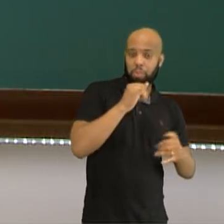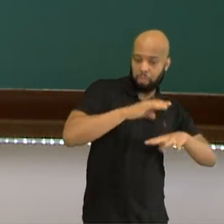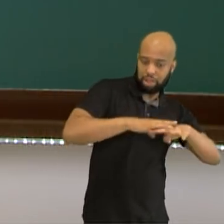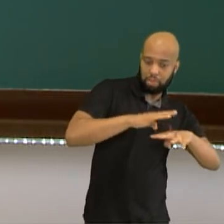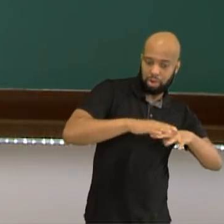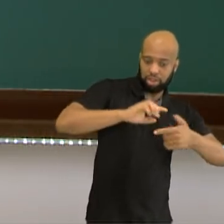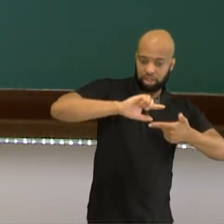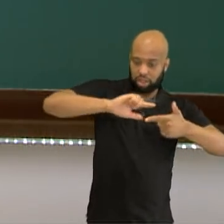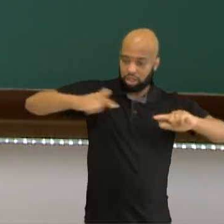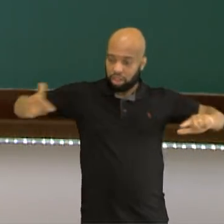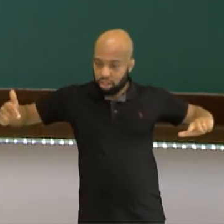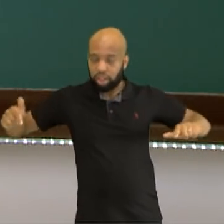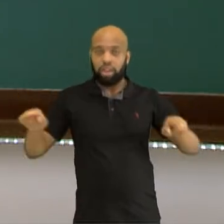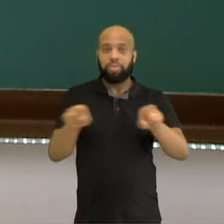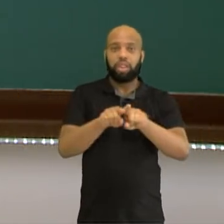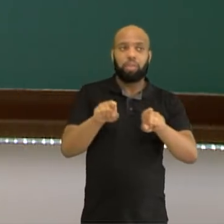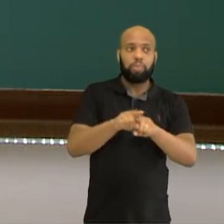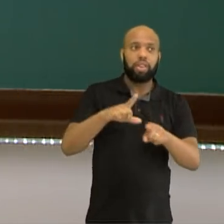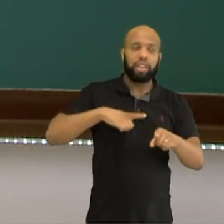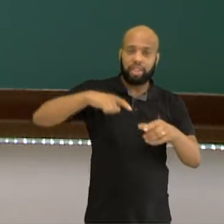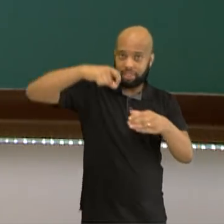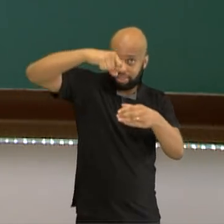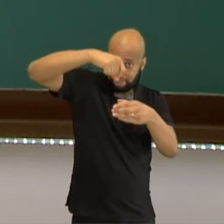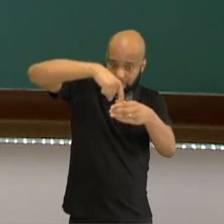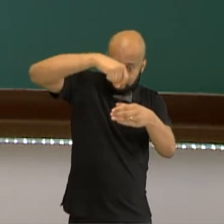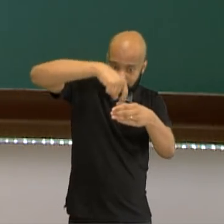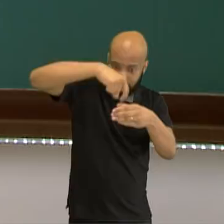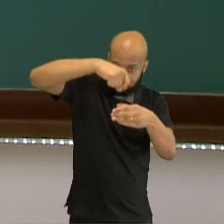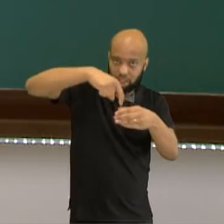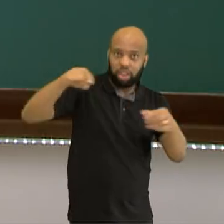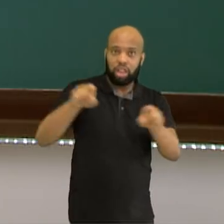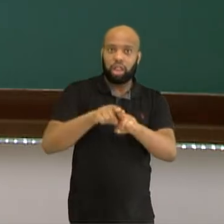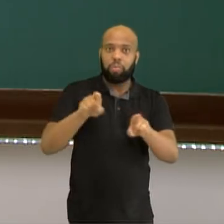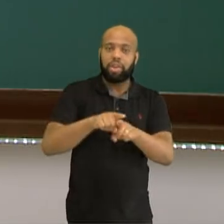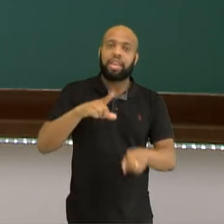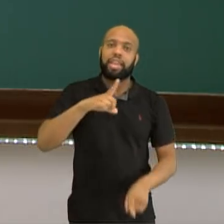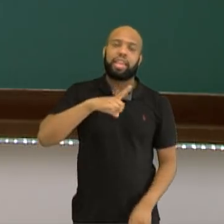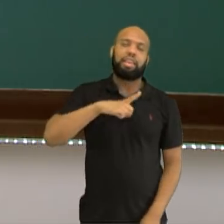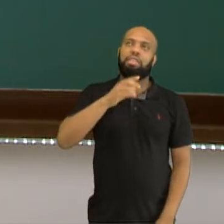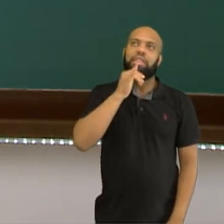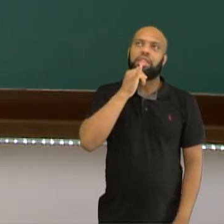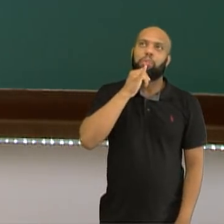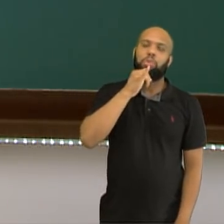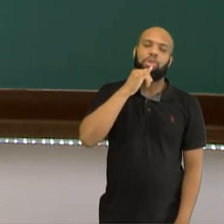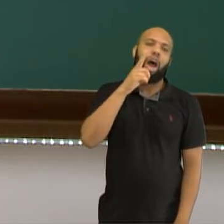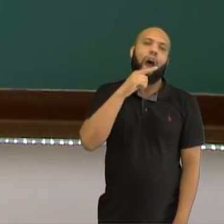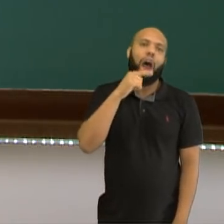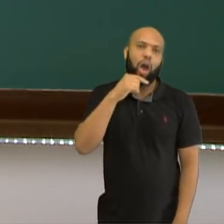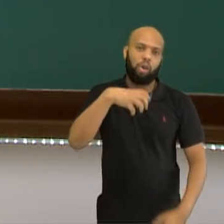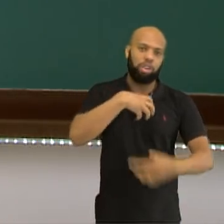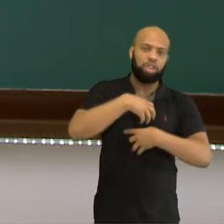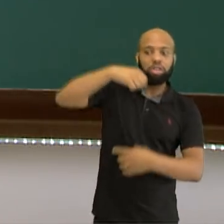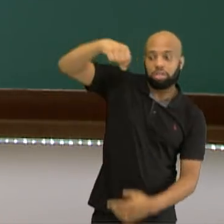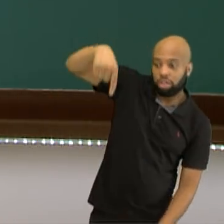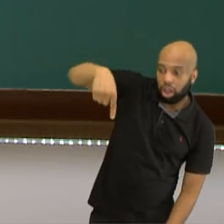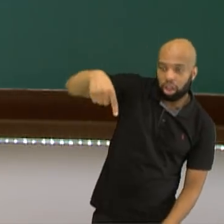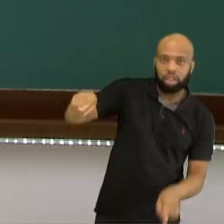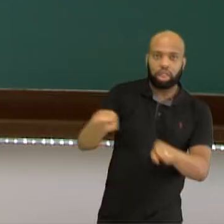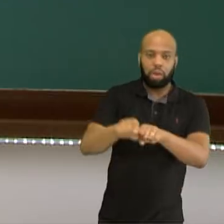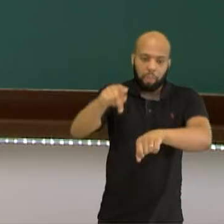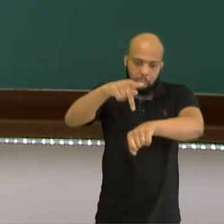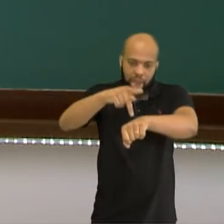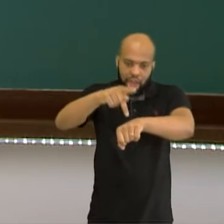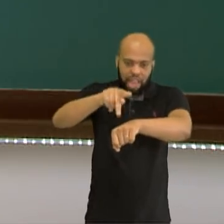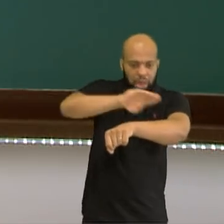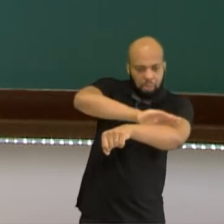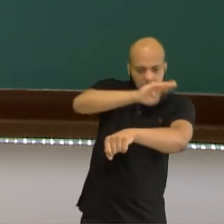sementes, a gota de da água, por exemplo, uma rocha, como lembra alguns formatos do nosso